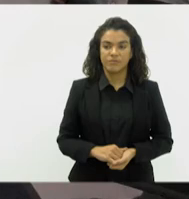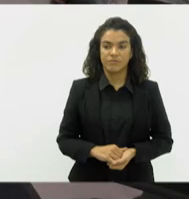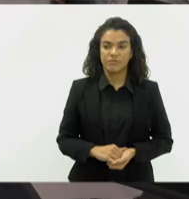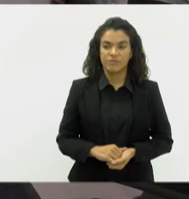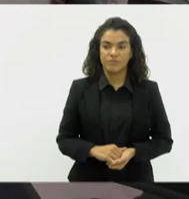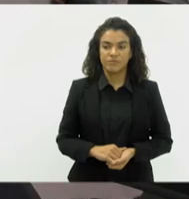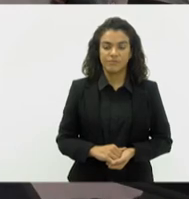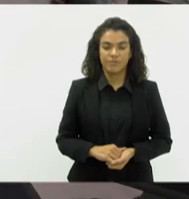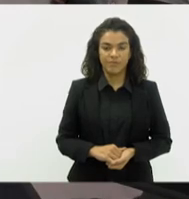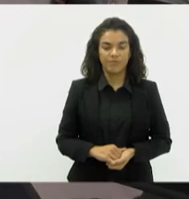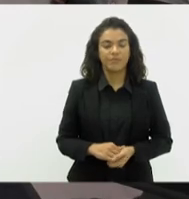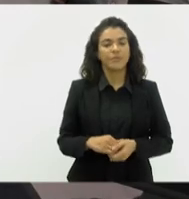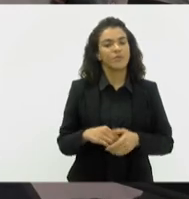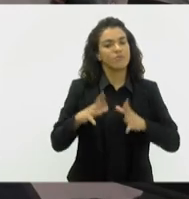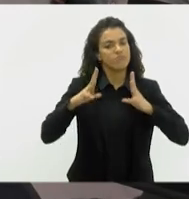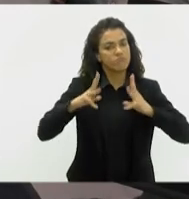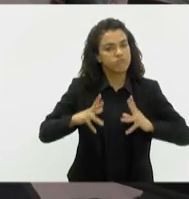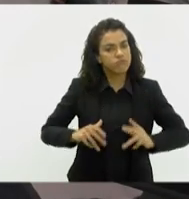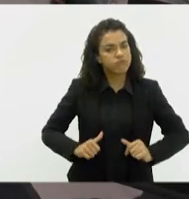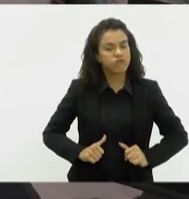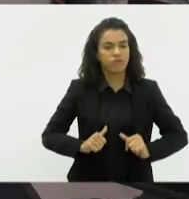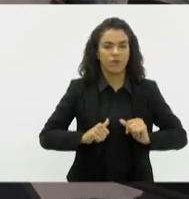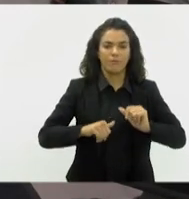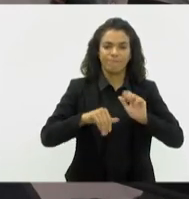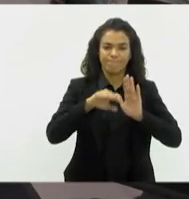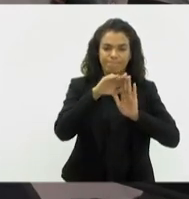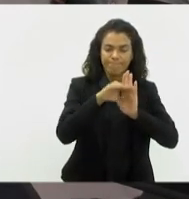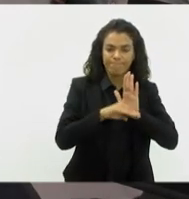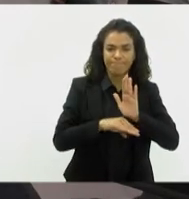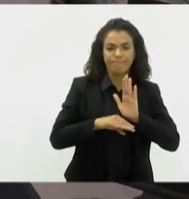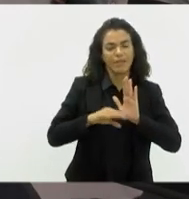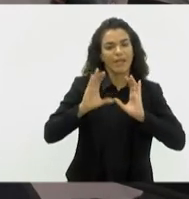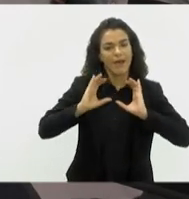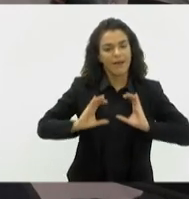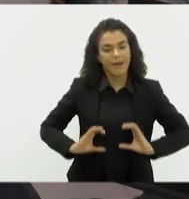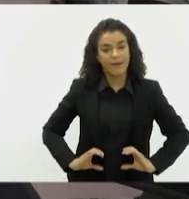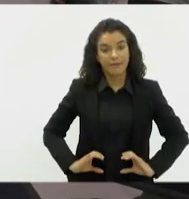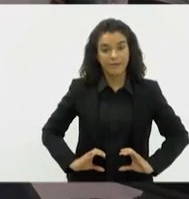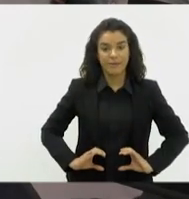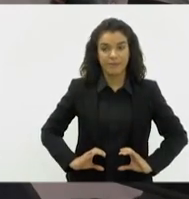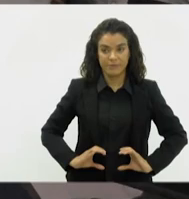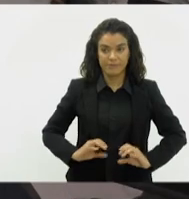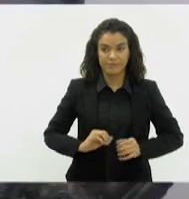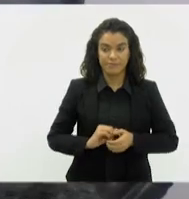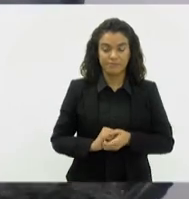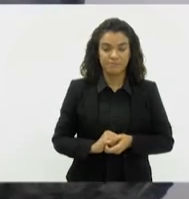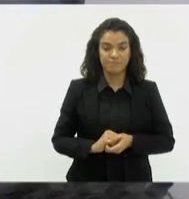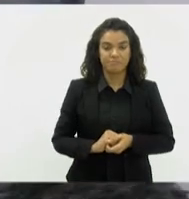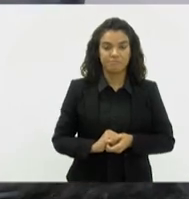Considera-se detentor de reputação ilibada o candidato que desfruta no âmbito da sociedade de reconhecida